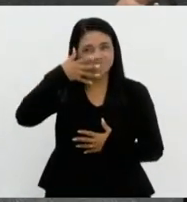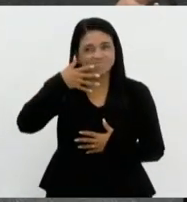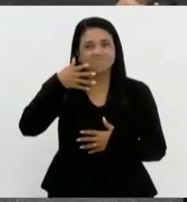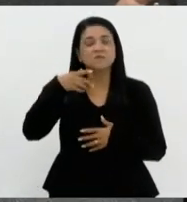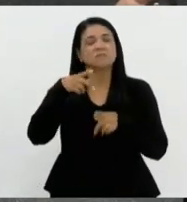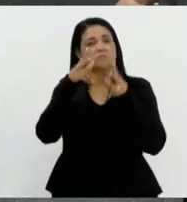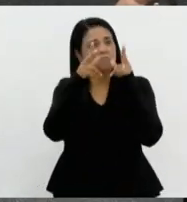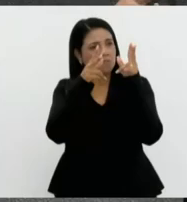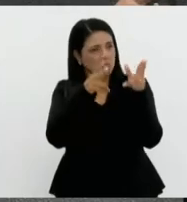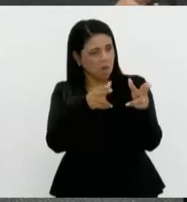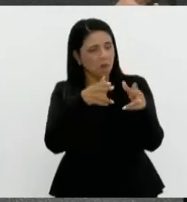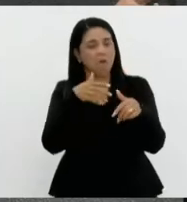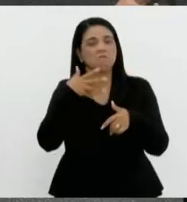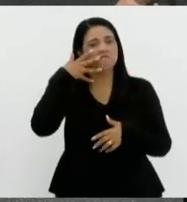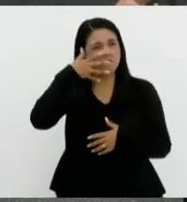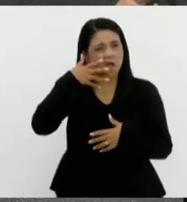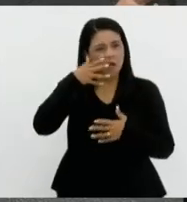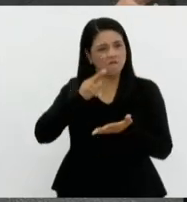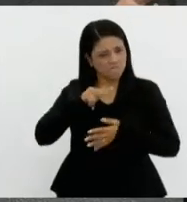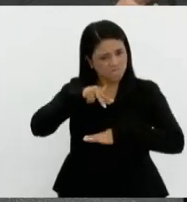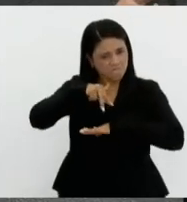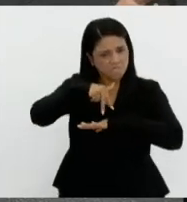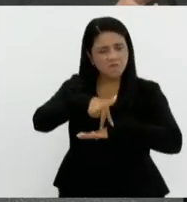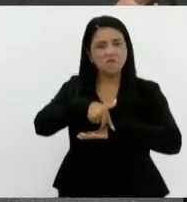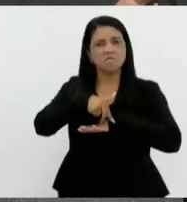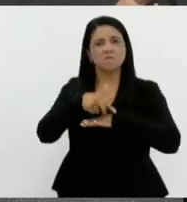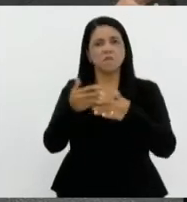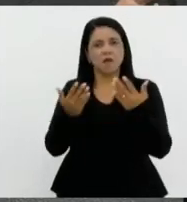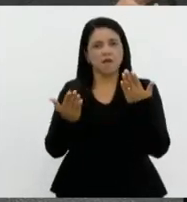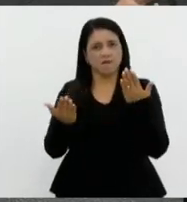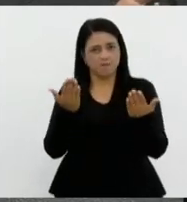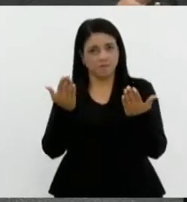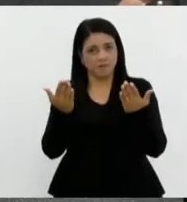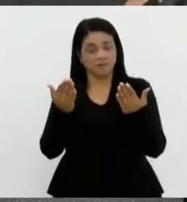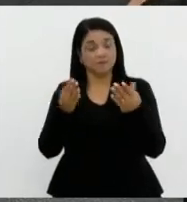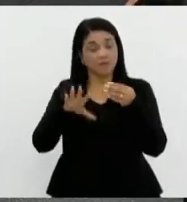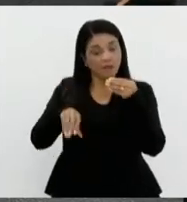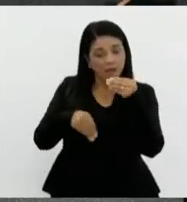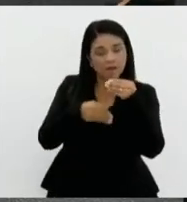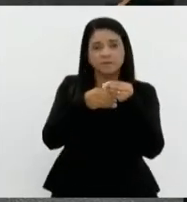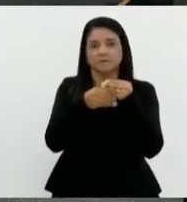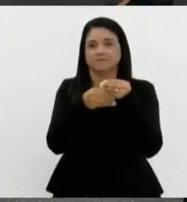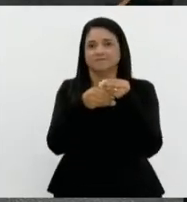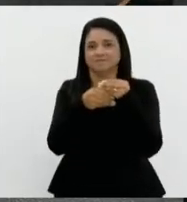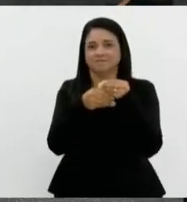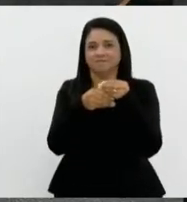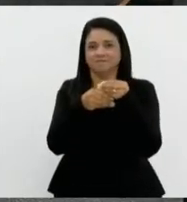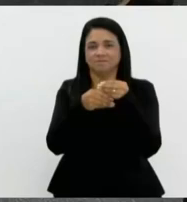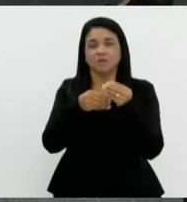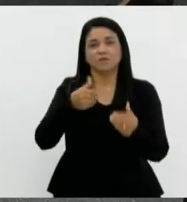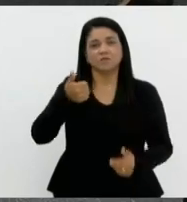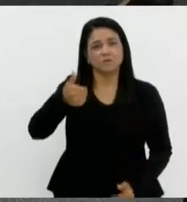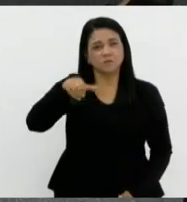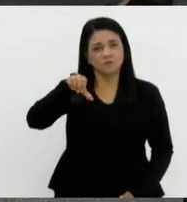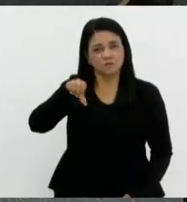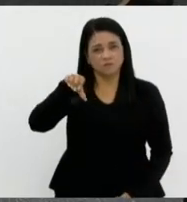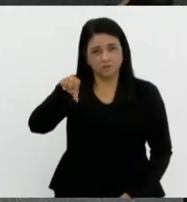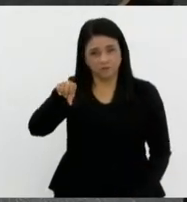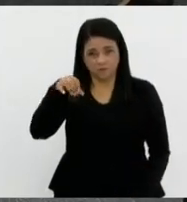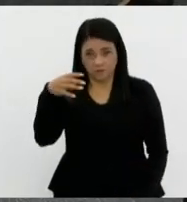dessa maneira, firme, mas equilibrada. E só acrescentar um ponto. Em 94,